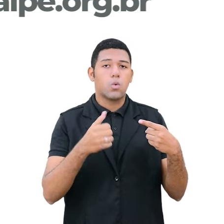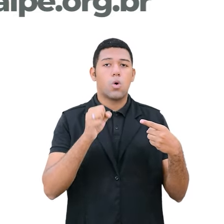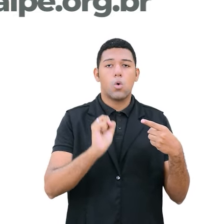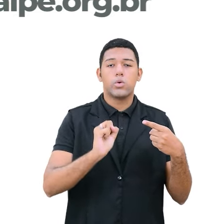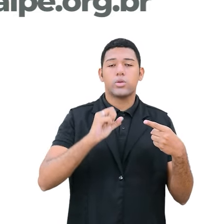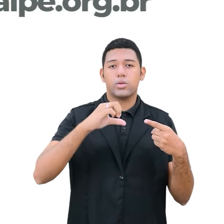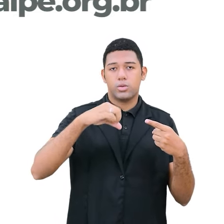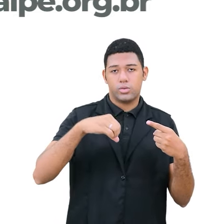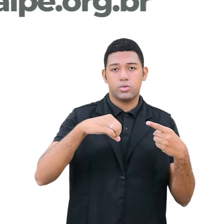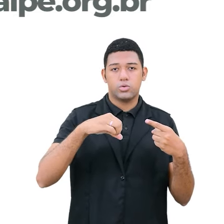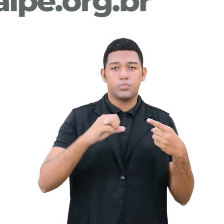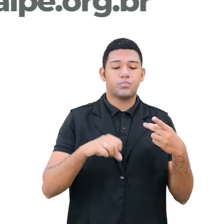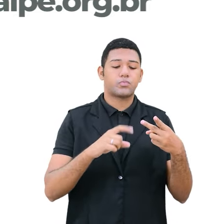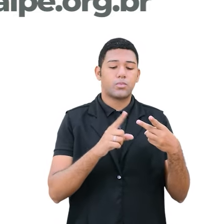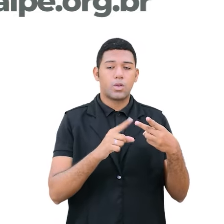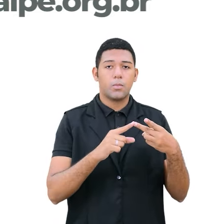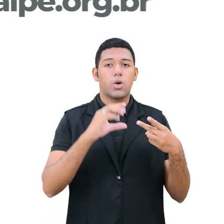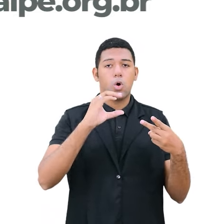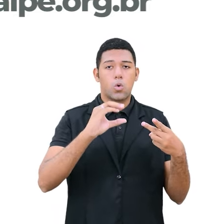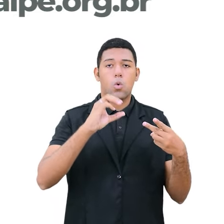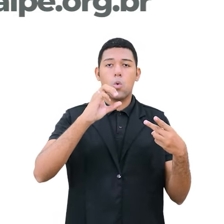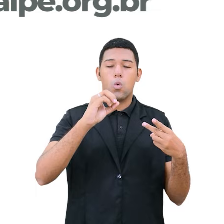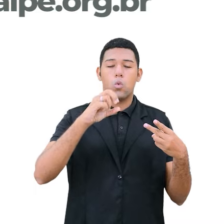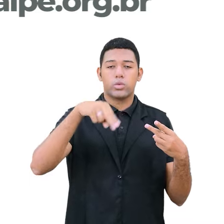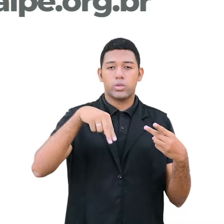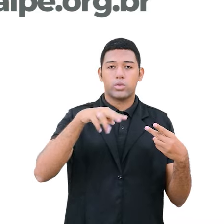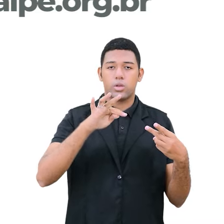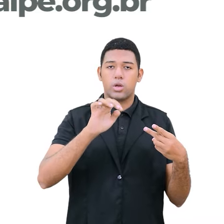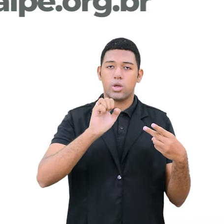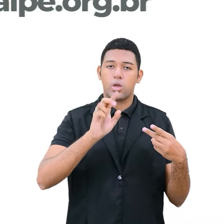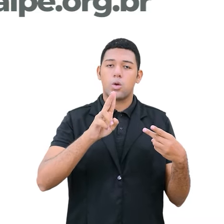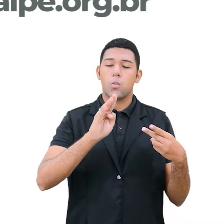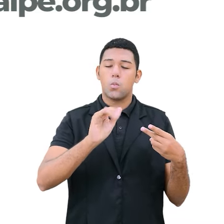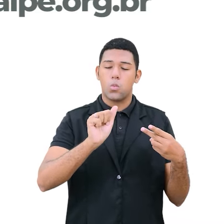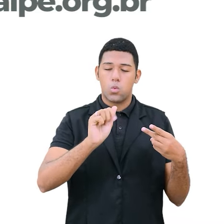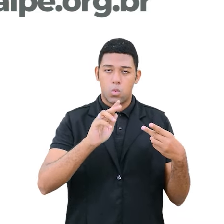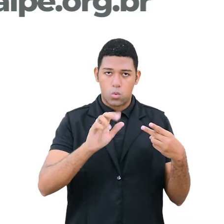00186 e-mail contribua @i